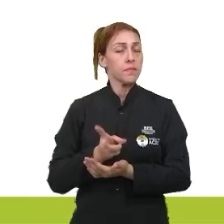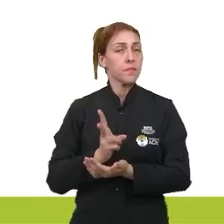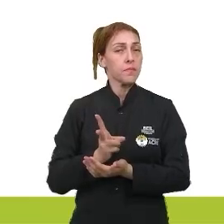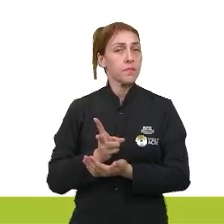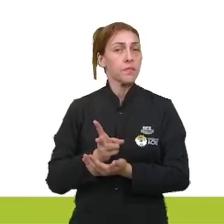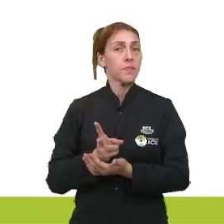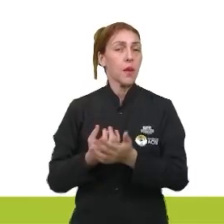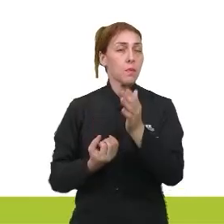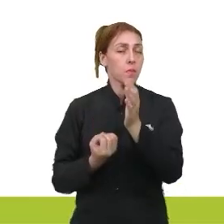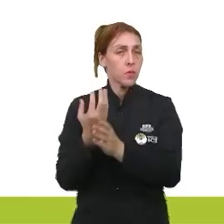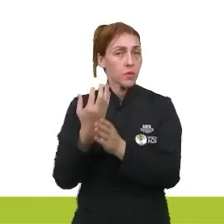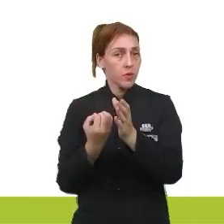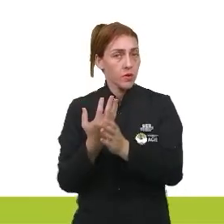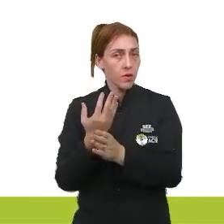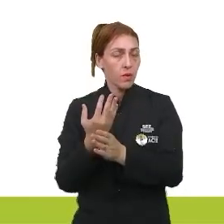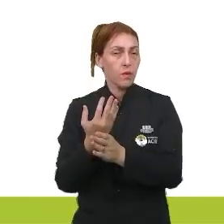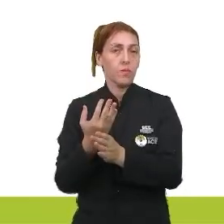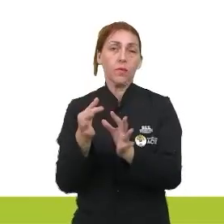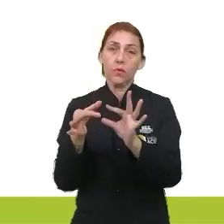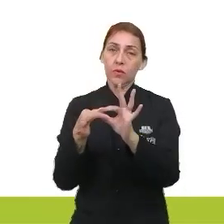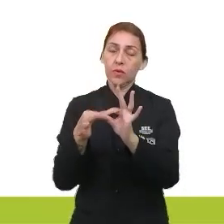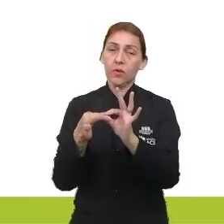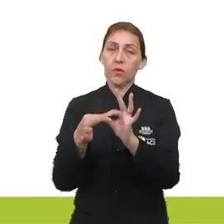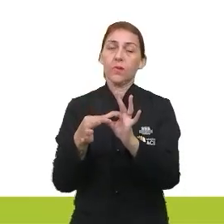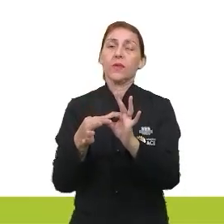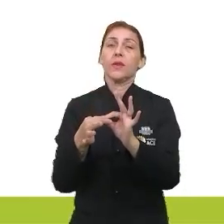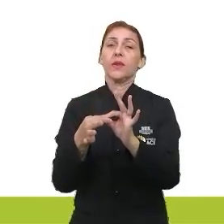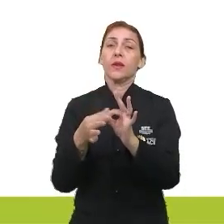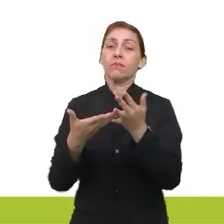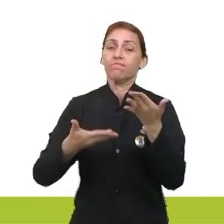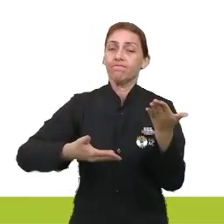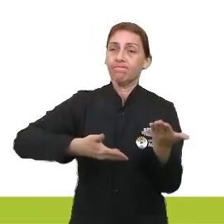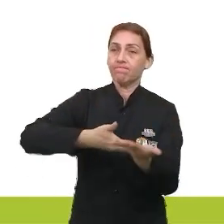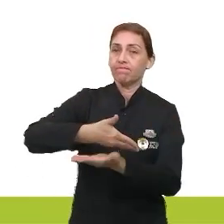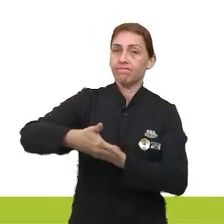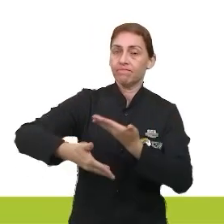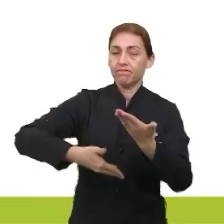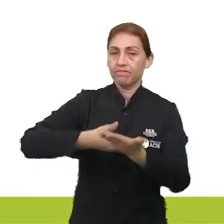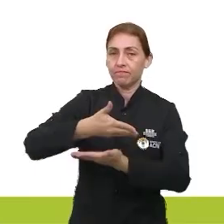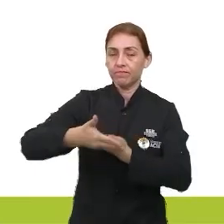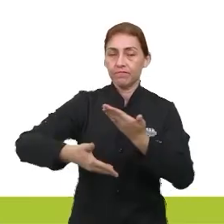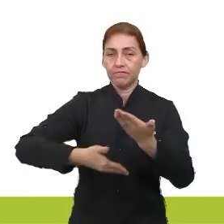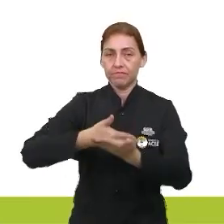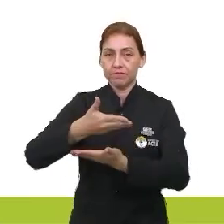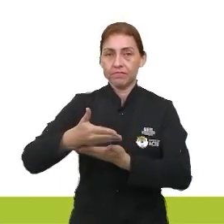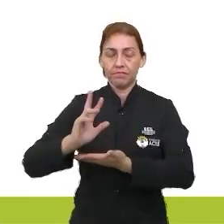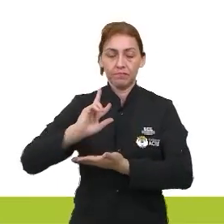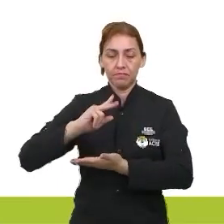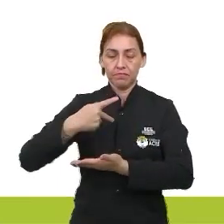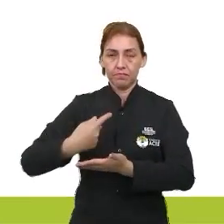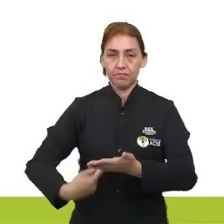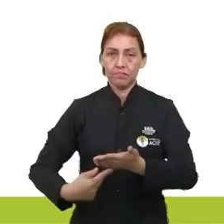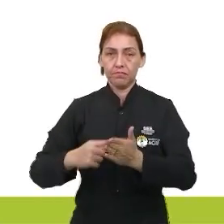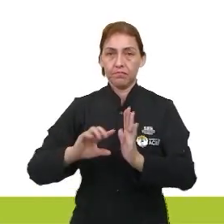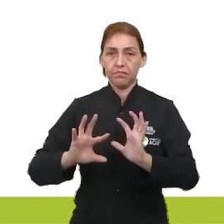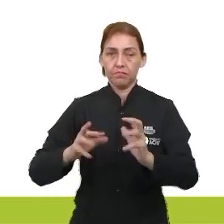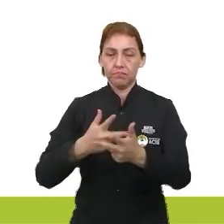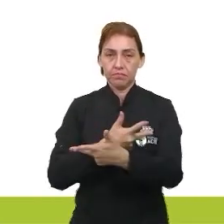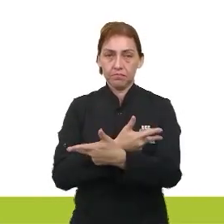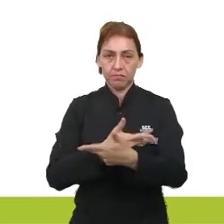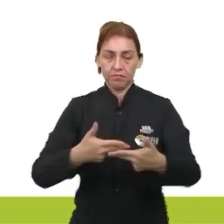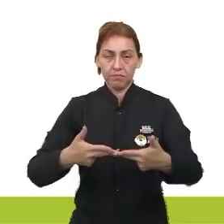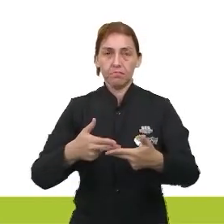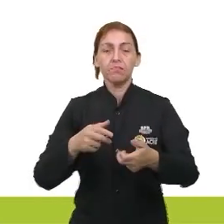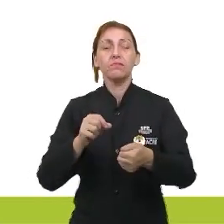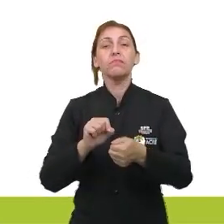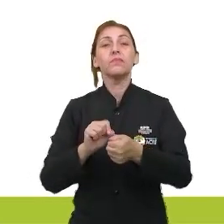processo produtivo. E essa integração entre ser humano e máquina gera